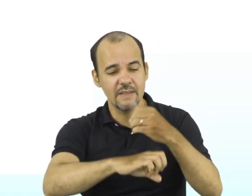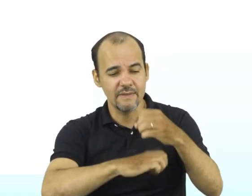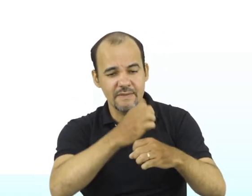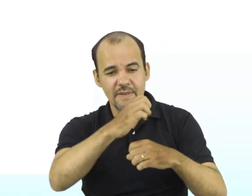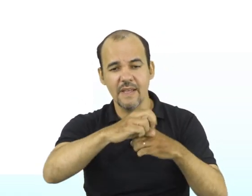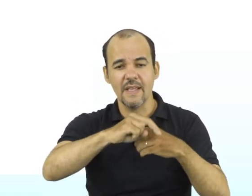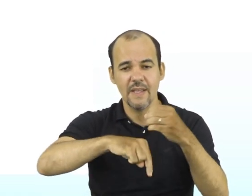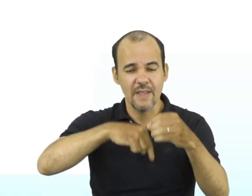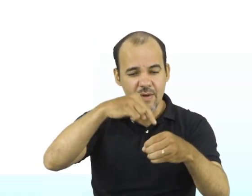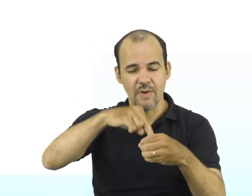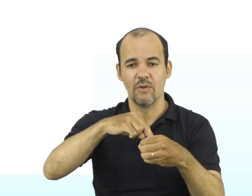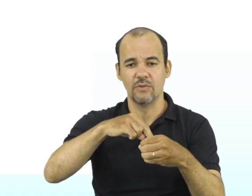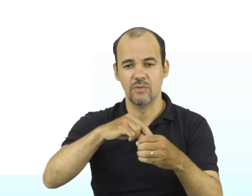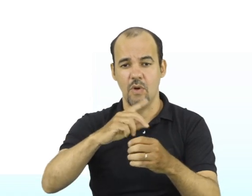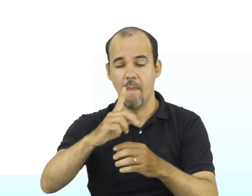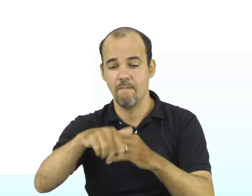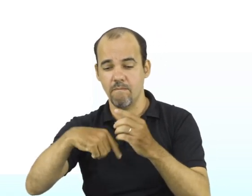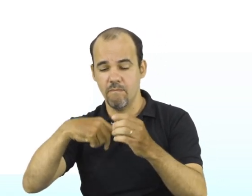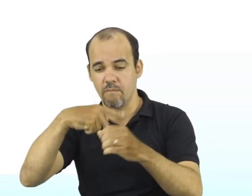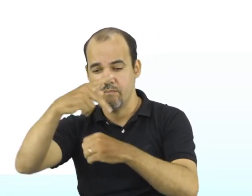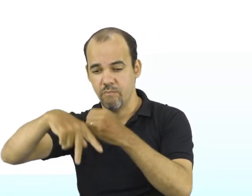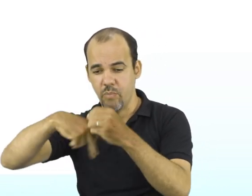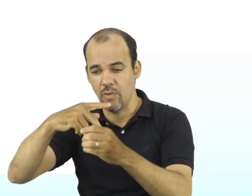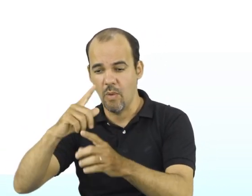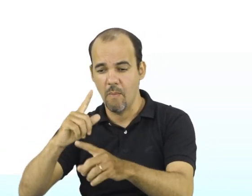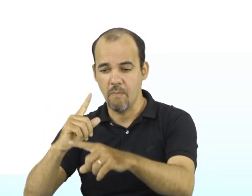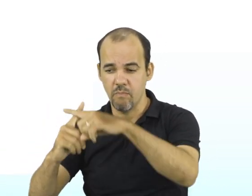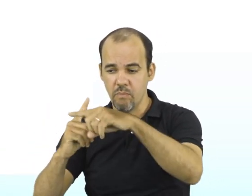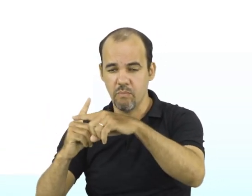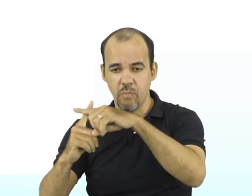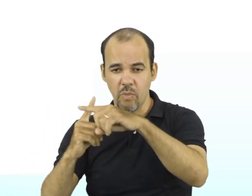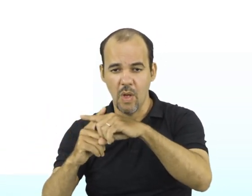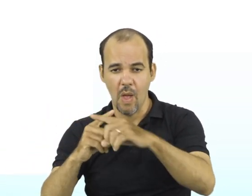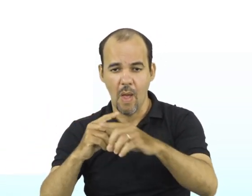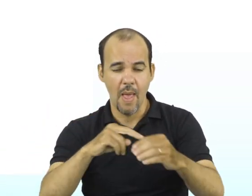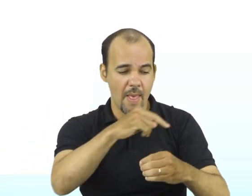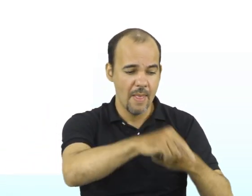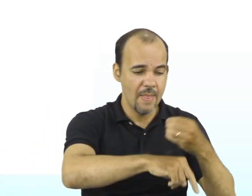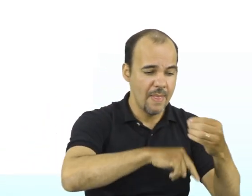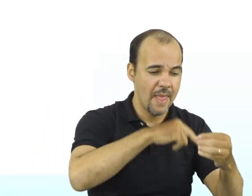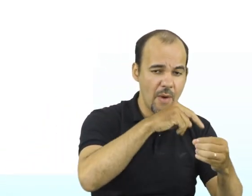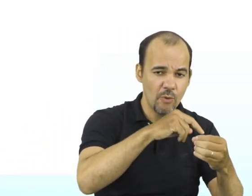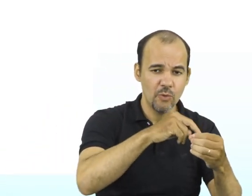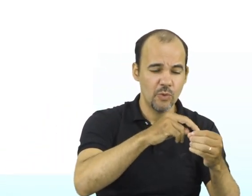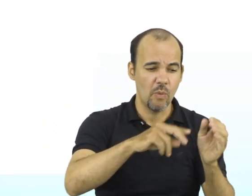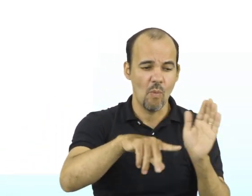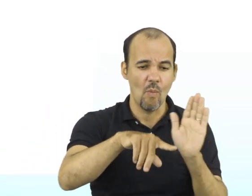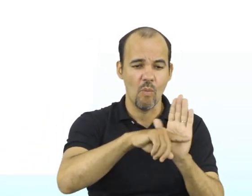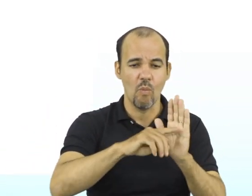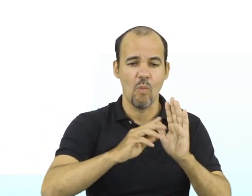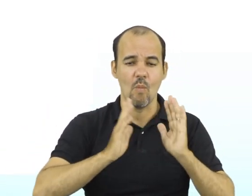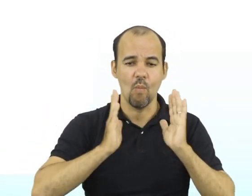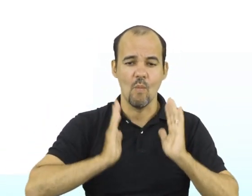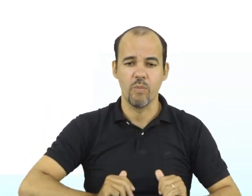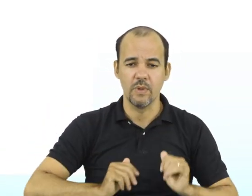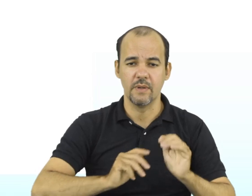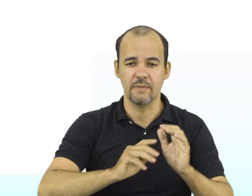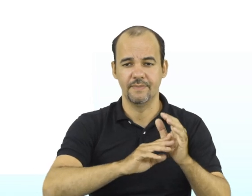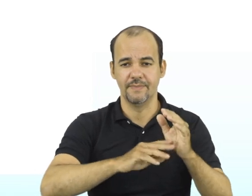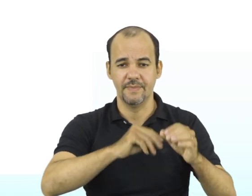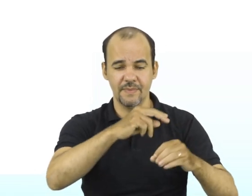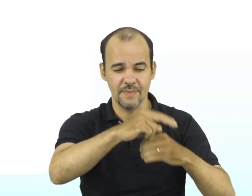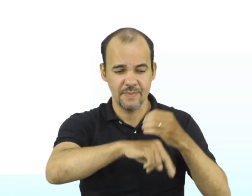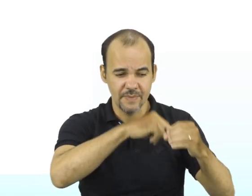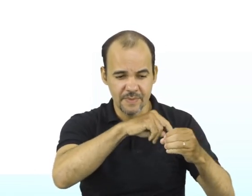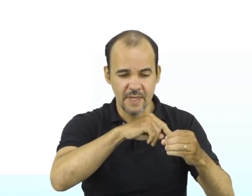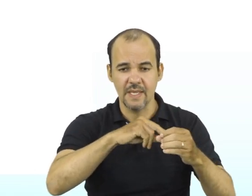nêutrons. Próton de carga positiva e nêutron, como o próprio nome diz, ele é neutro. E na